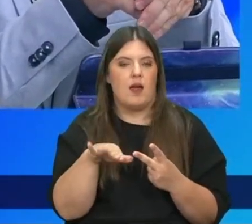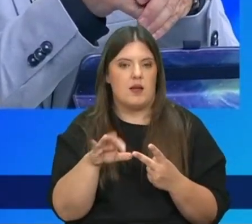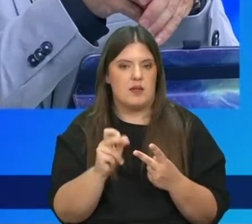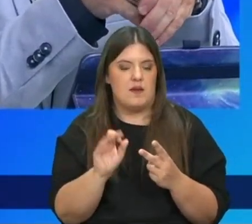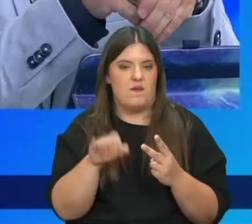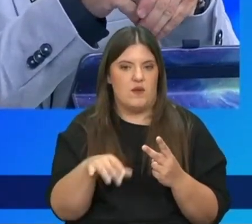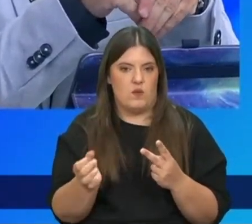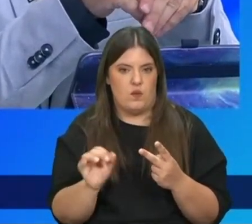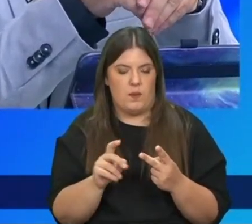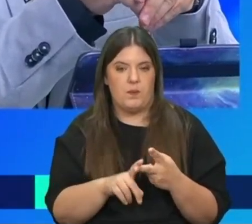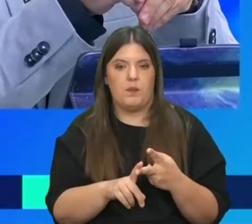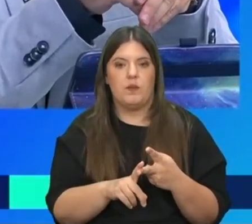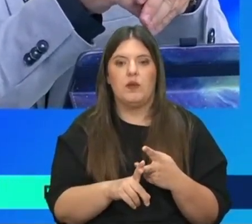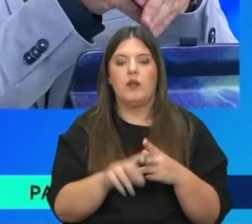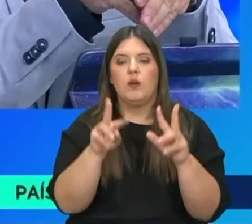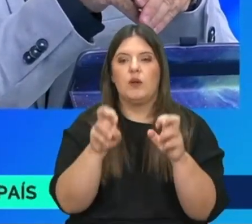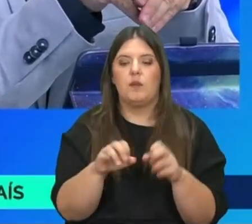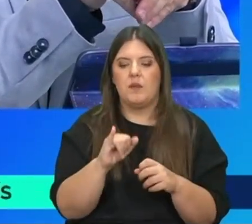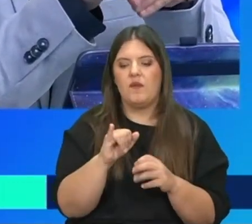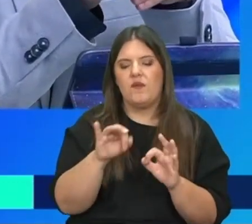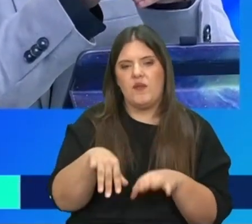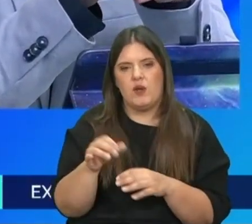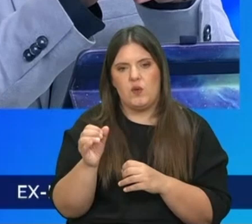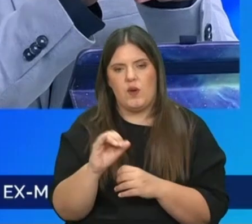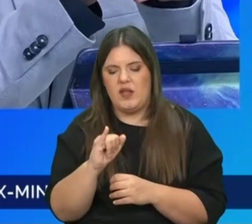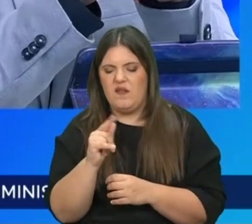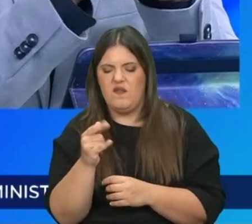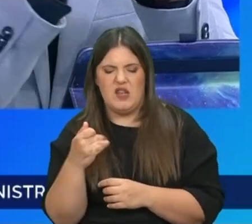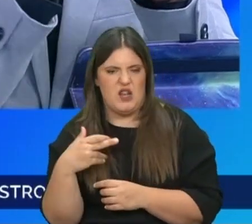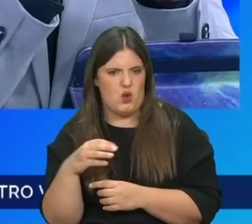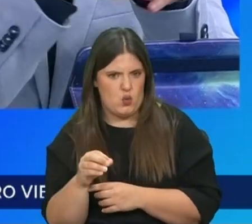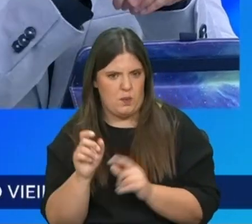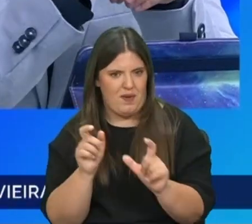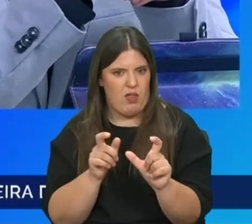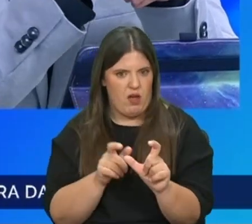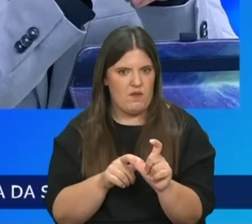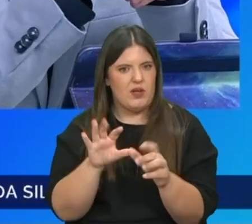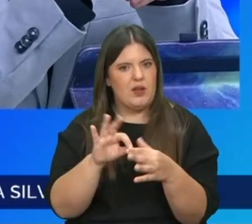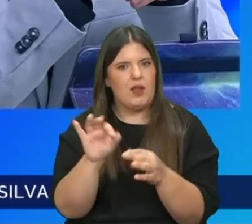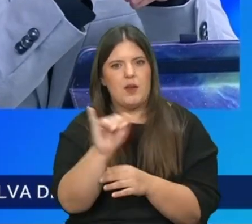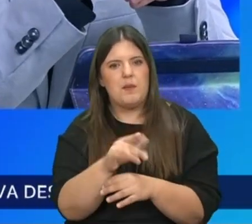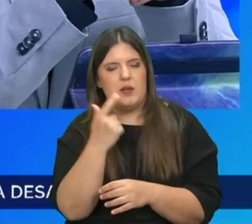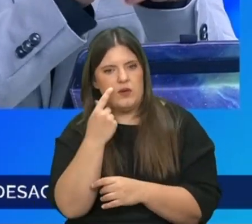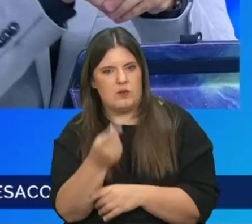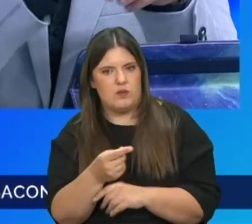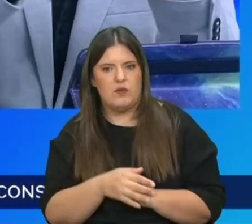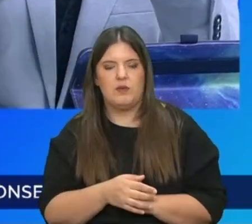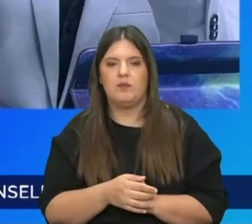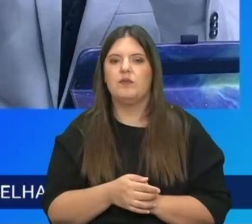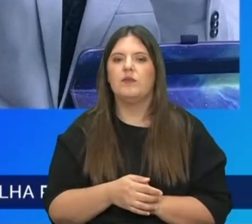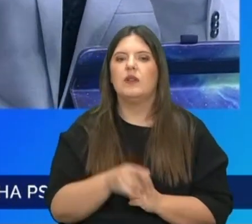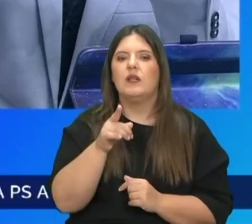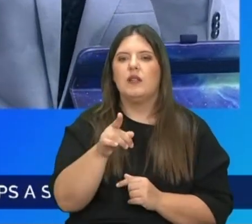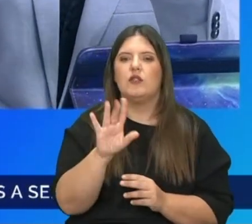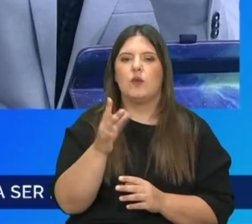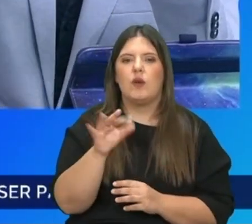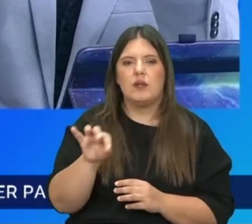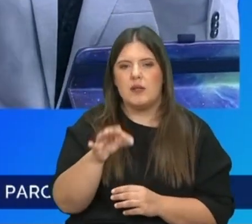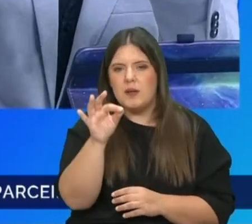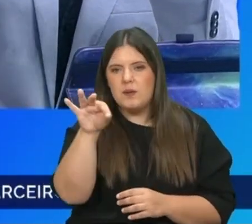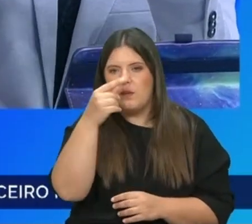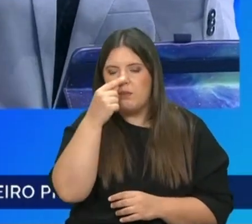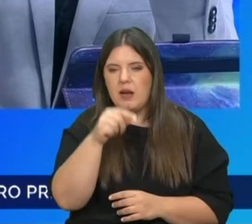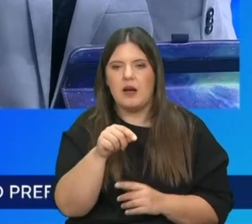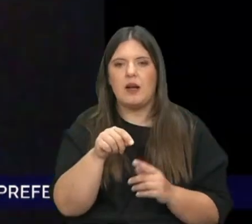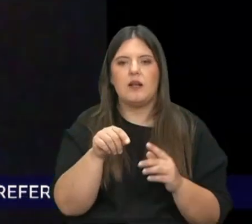infinita. O termo infinita tem a ver com esta imagem que nós estamos aqui a ver. É que isto, quando nós desenhamos isto, parece estar o